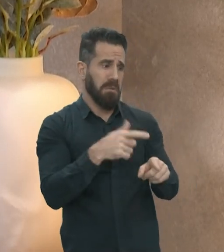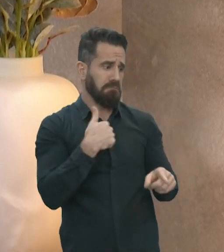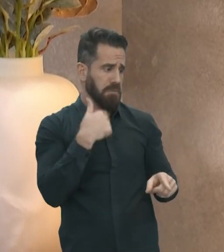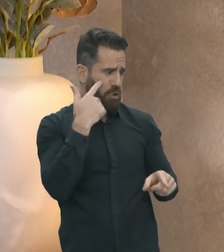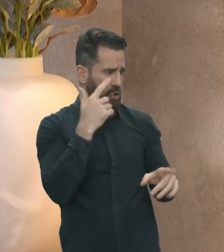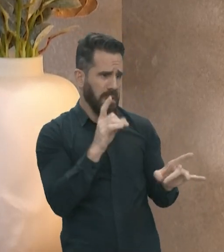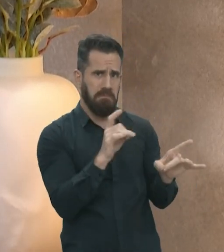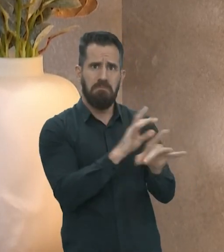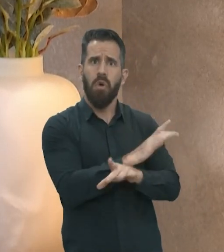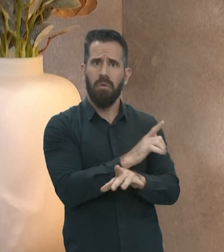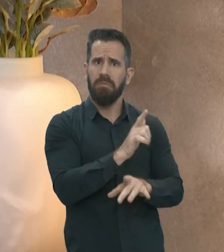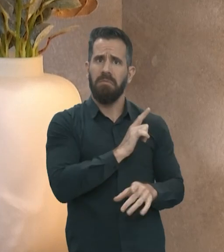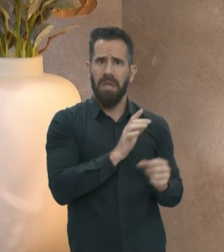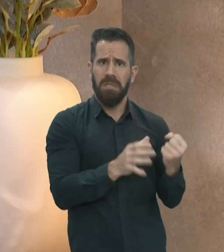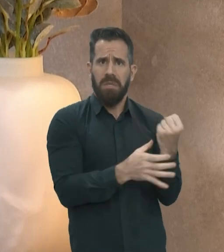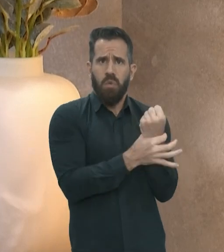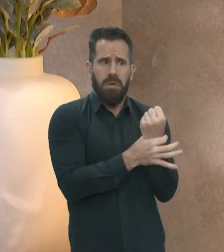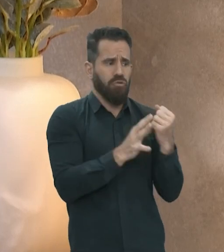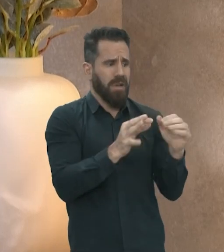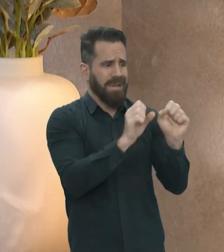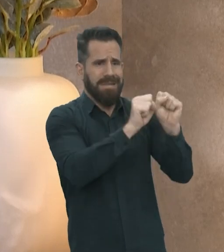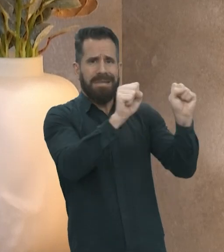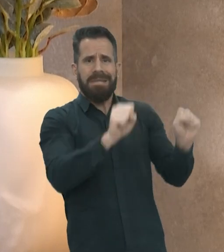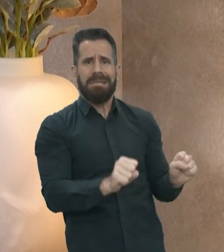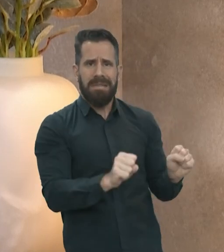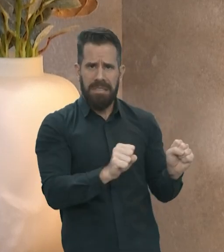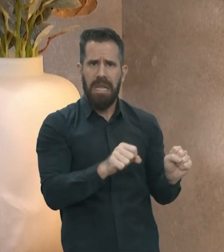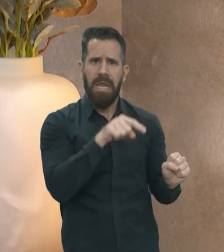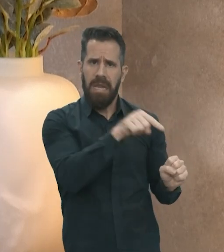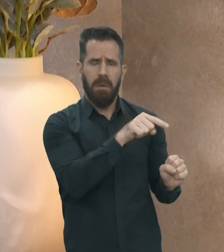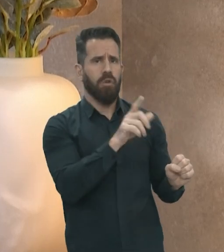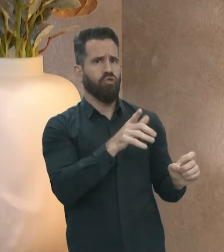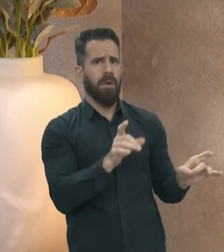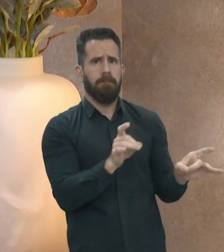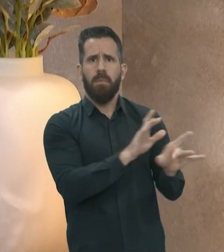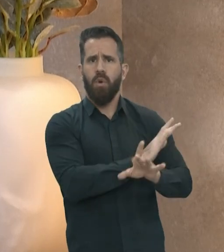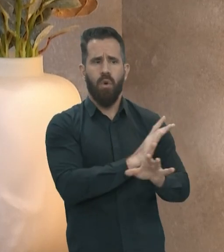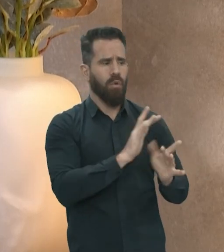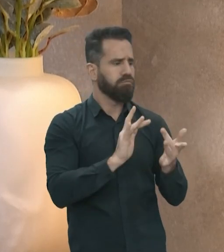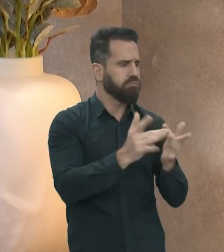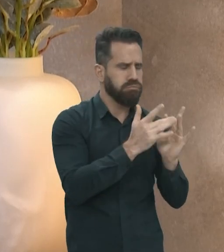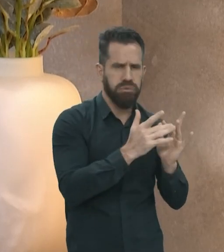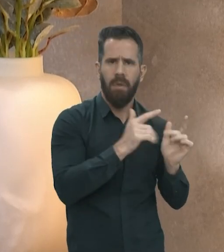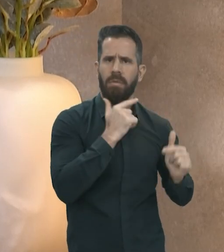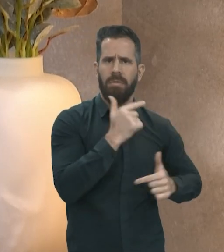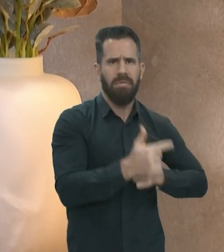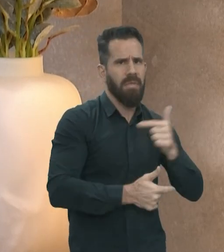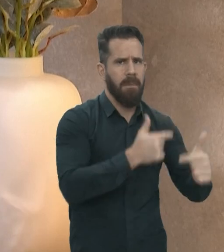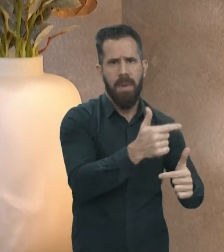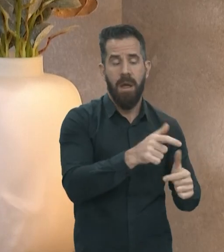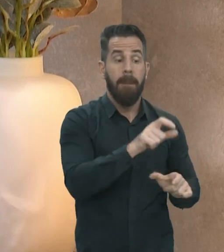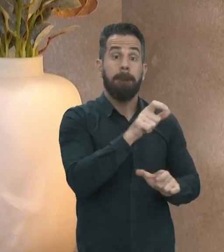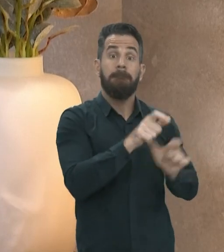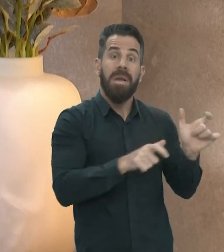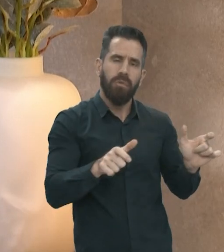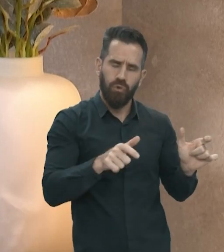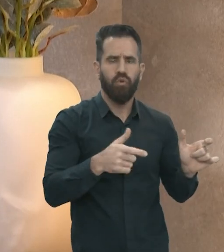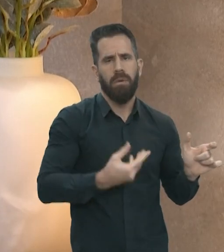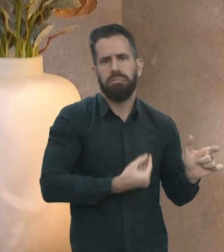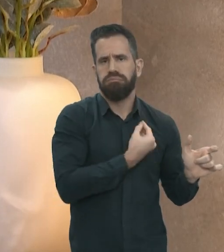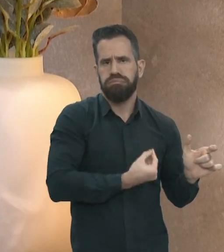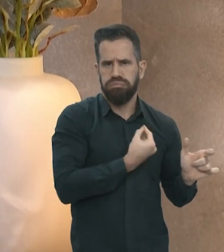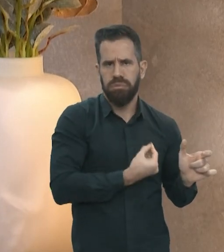um notável avanço nesse quesito aí, a partir do trabalho que vem sendo desenvolvido pelos servidores e colaboradores